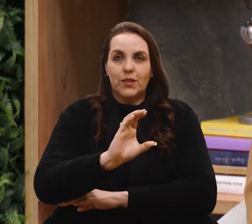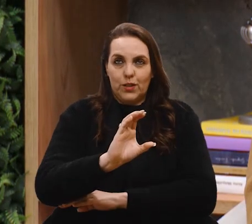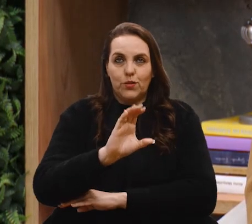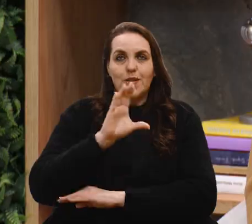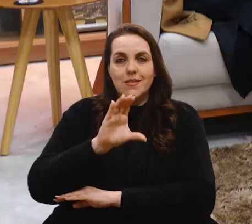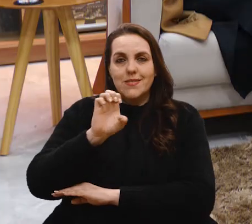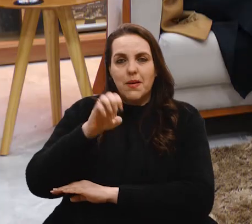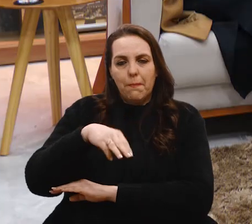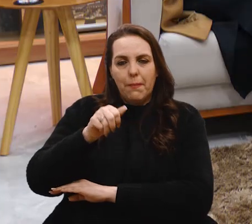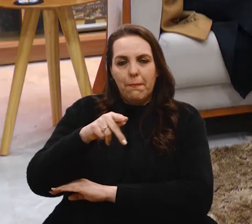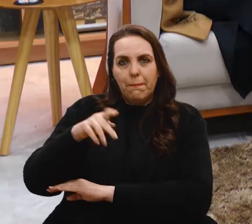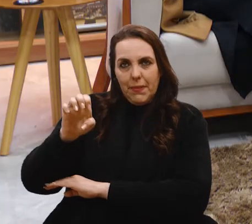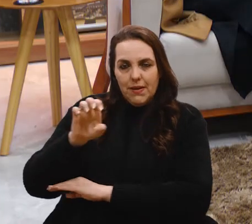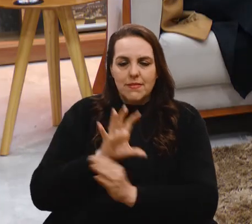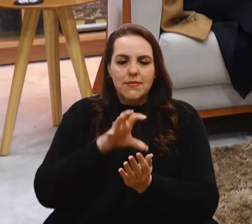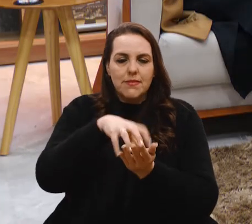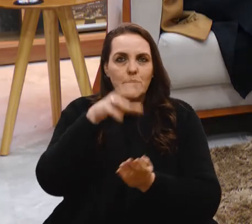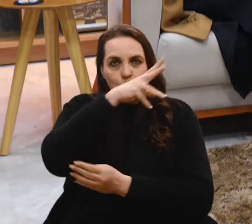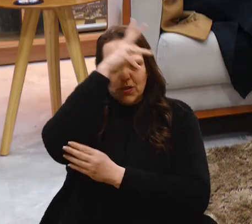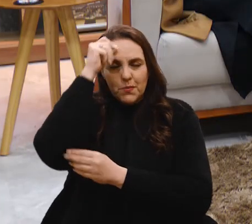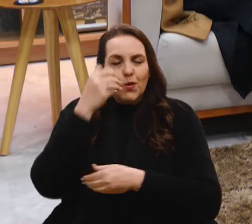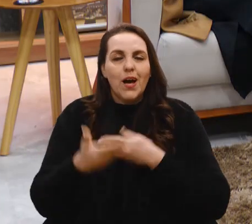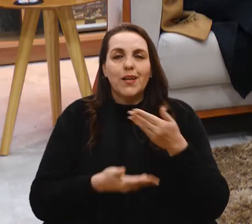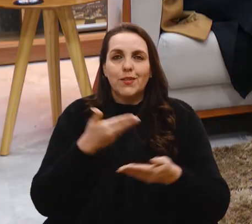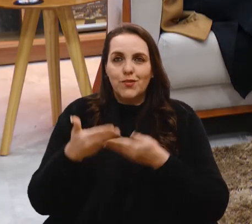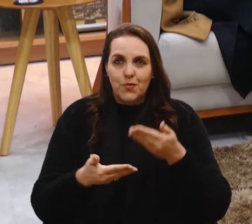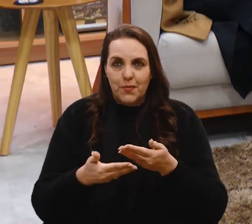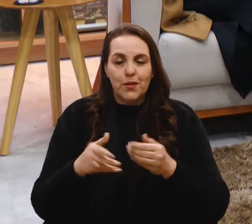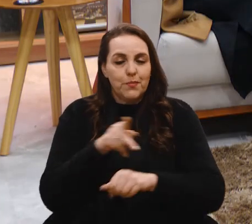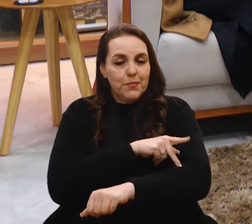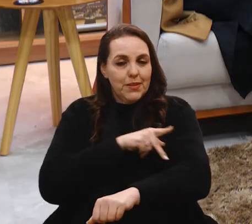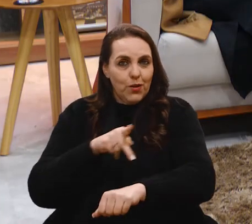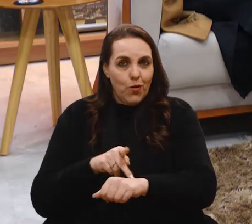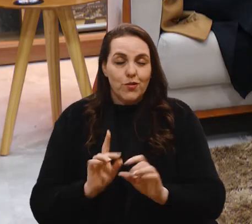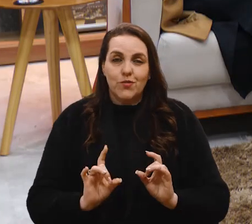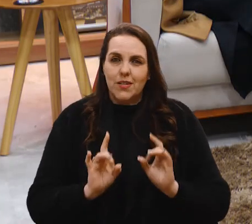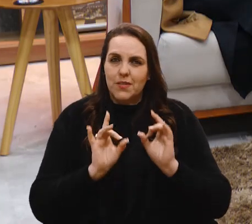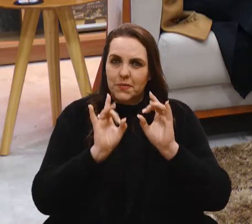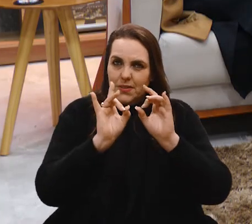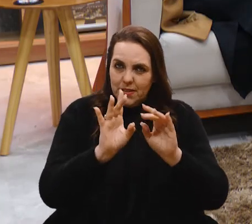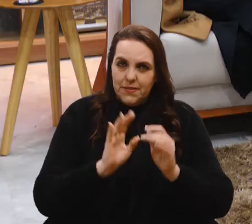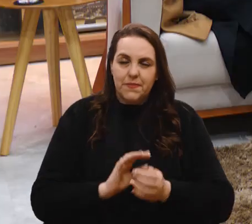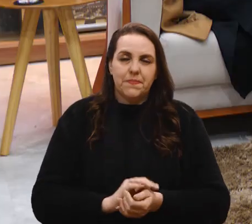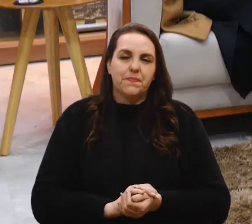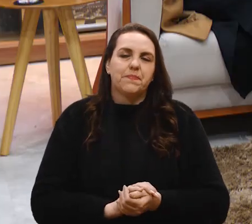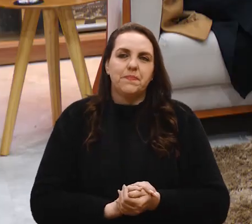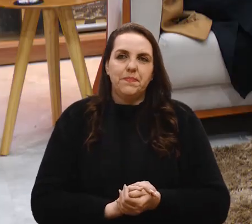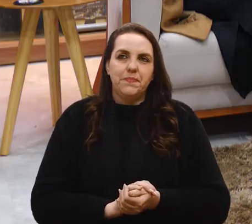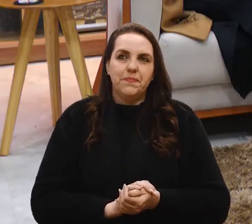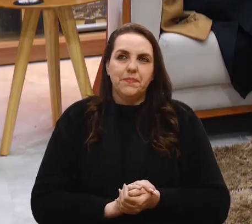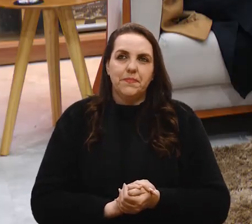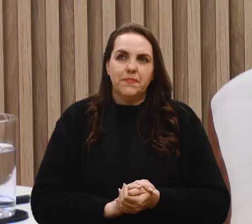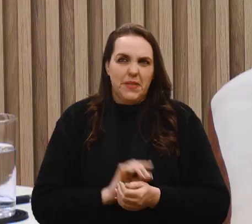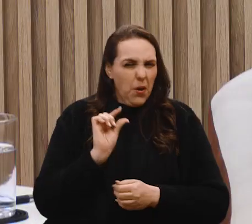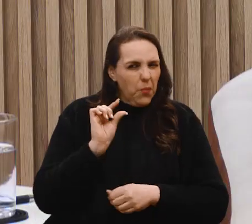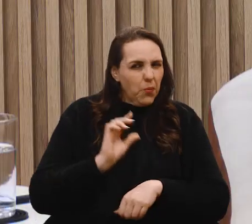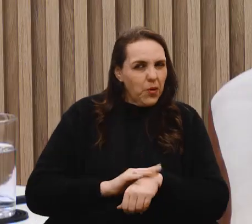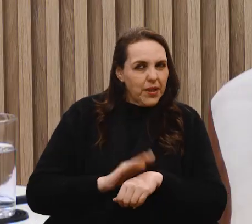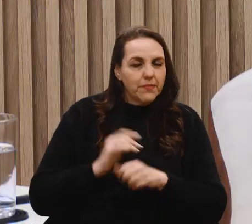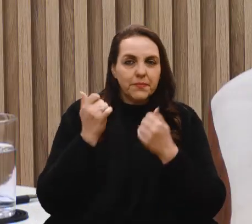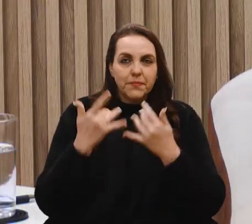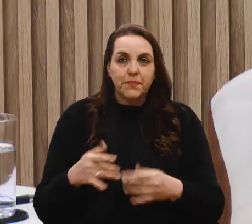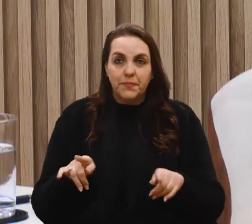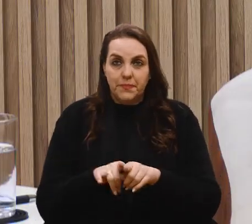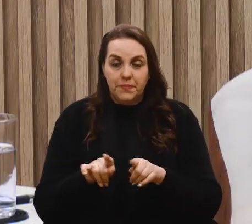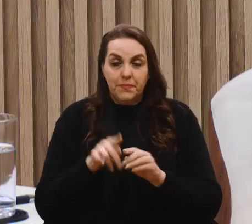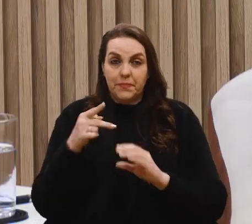do CEMAP, que é o Centro Municipal de Atendimento Pedagógico Especializado. Daqui um pouquinho eu vou falar também que a